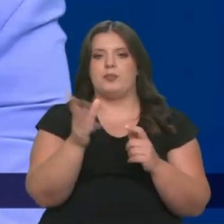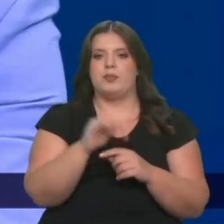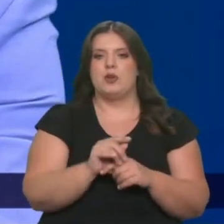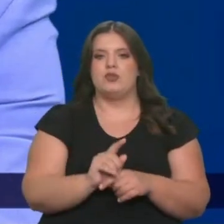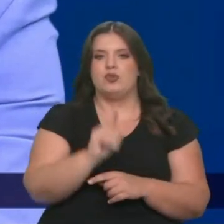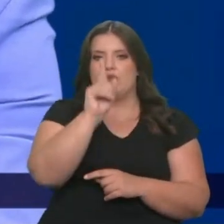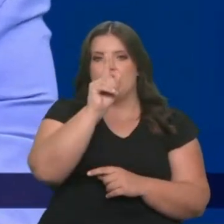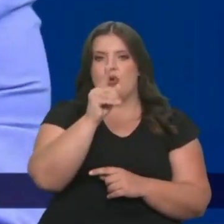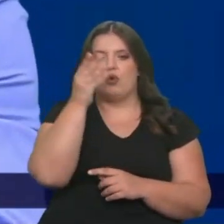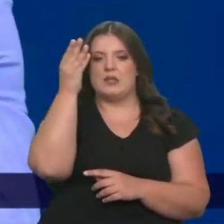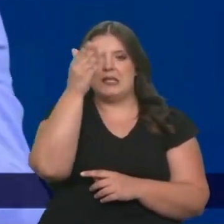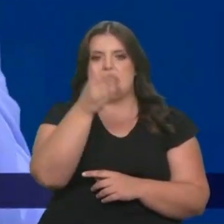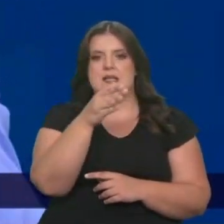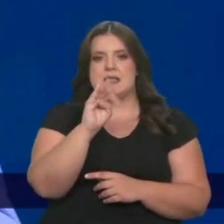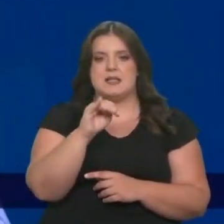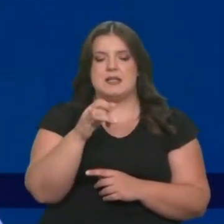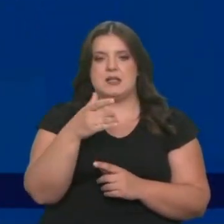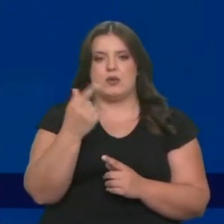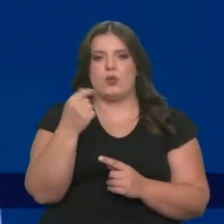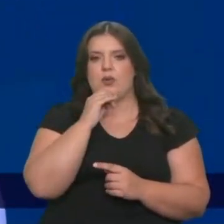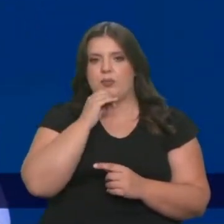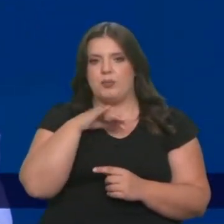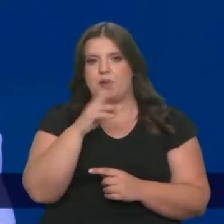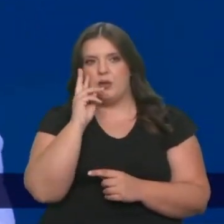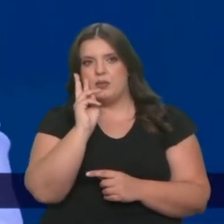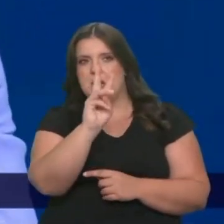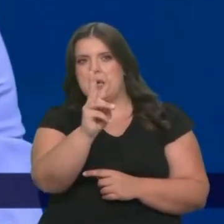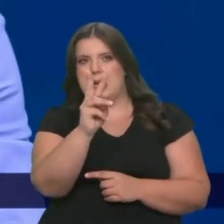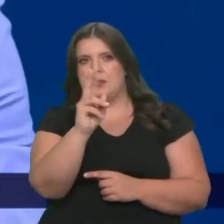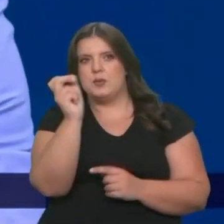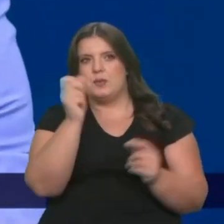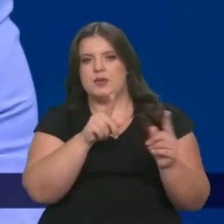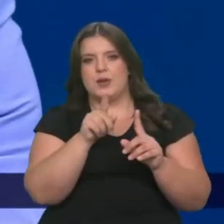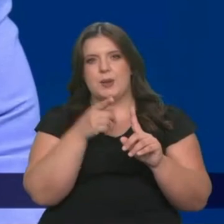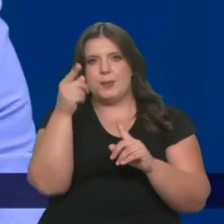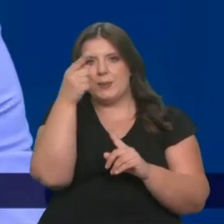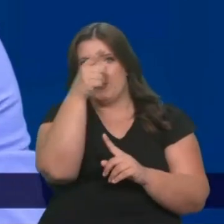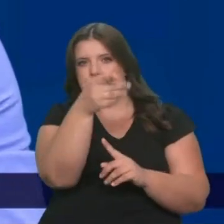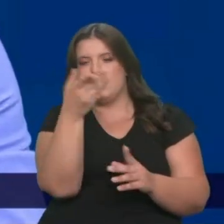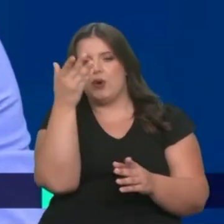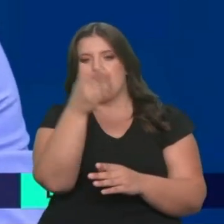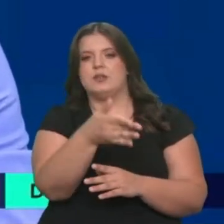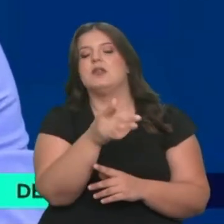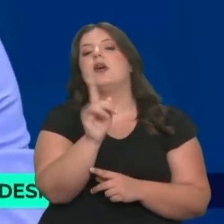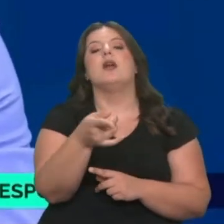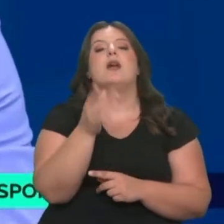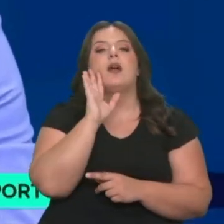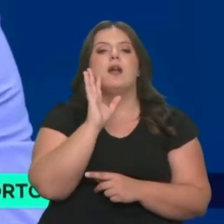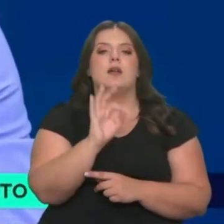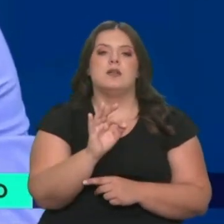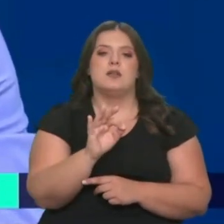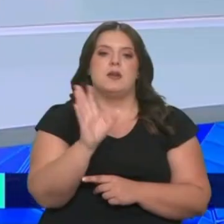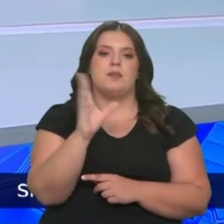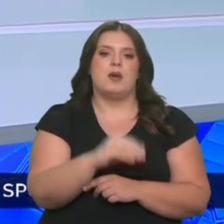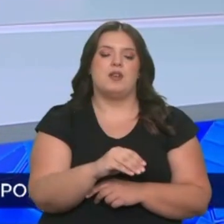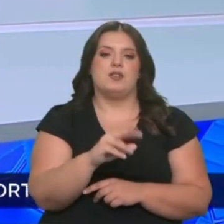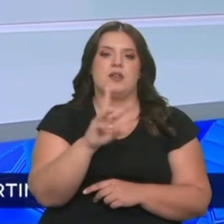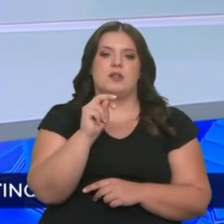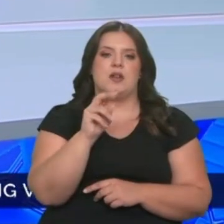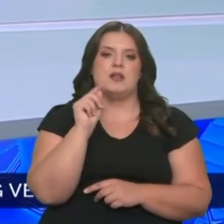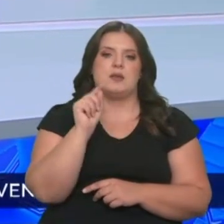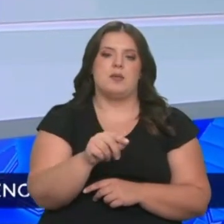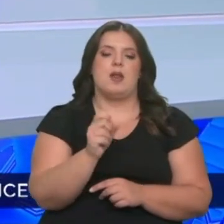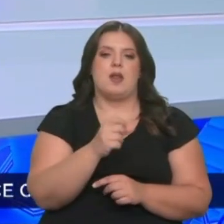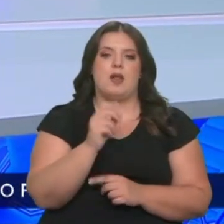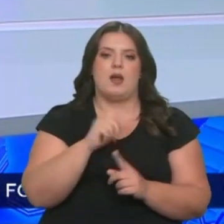norte celestial e, portanto, quando estamos perdidos, olhamos para a estrela polar e vamos na direção norte. Estará assim durante mais 13 mil anos, podemos